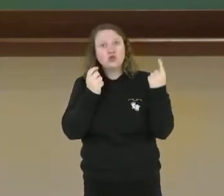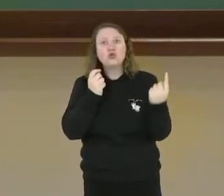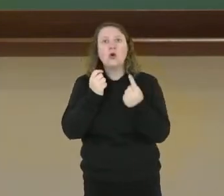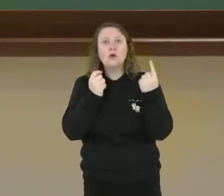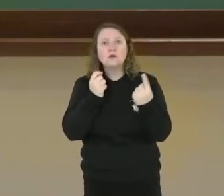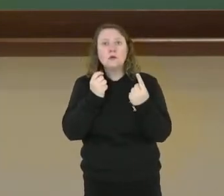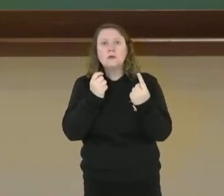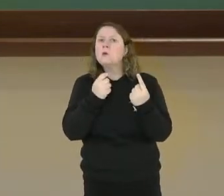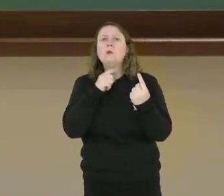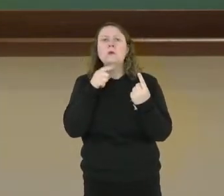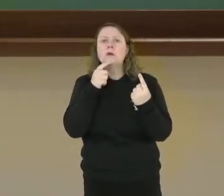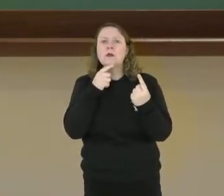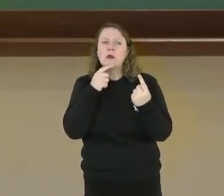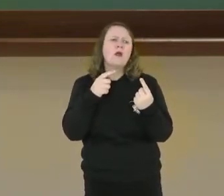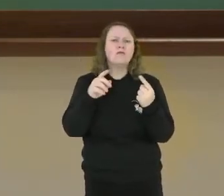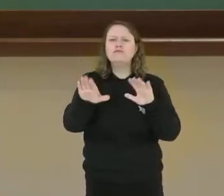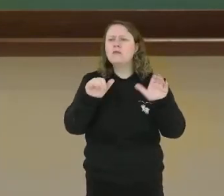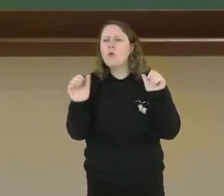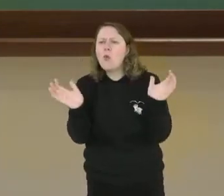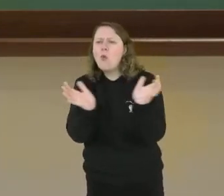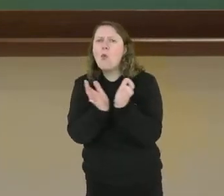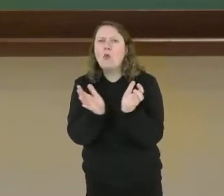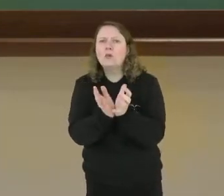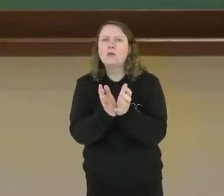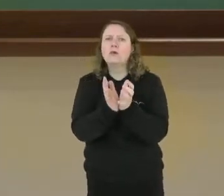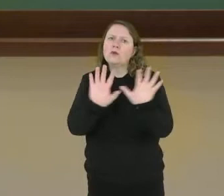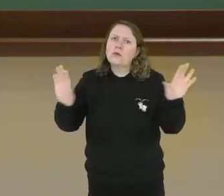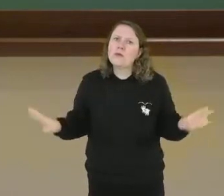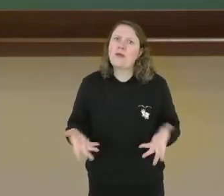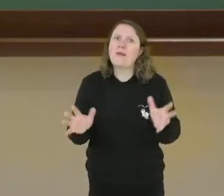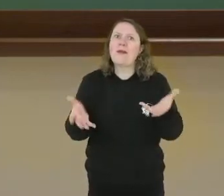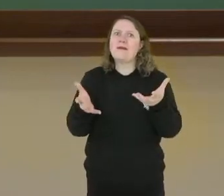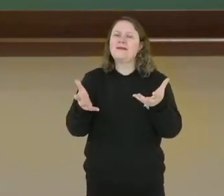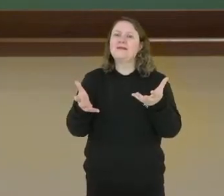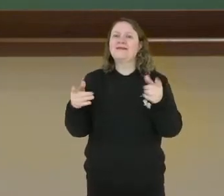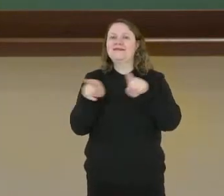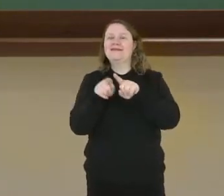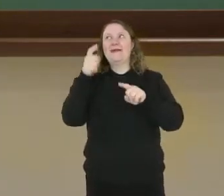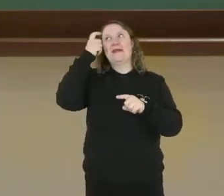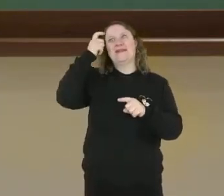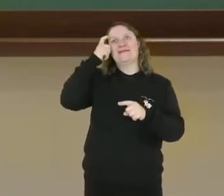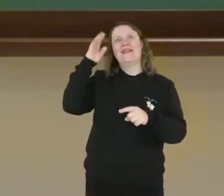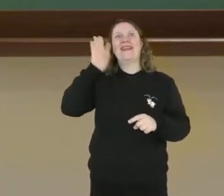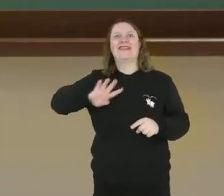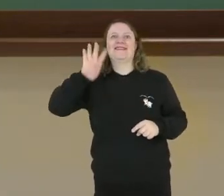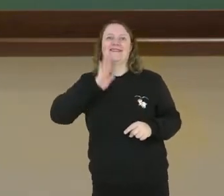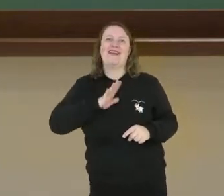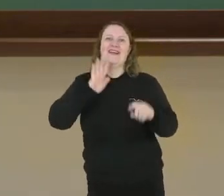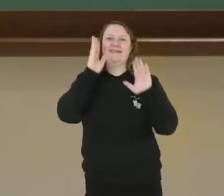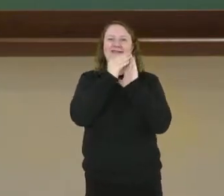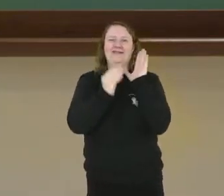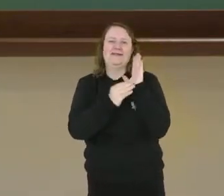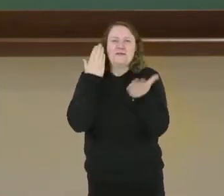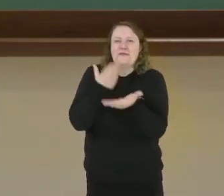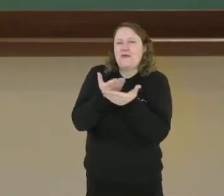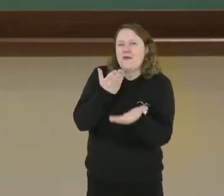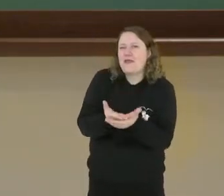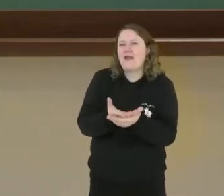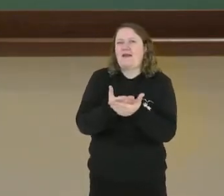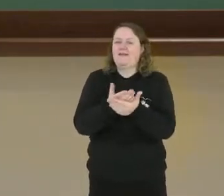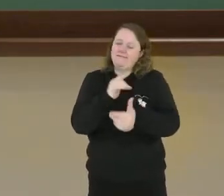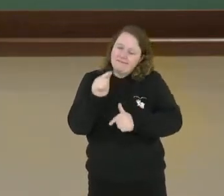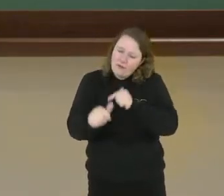um jogo para estimular que saia alguma coisa legal, um pensamento legal sobre aquilo que vocês estão estudando, sobre aquilo que vocês estão pensando,